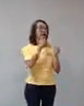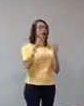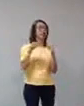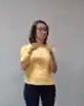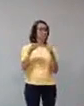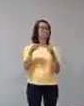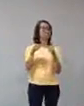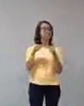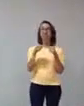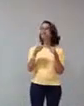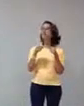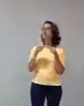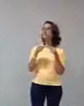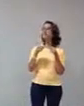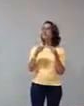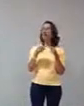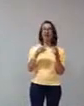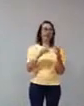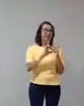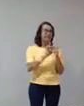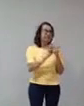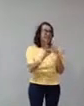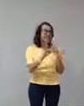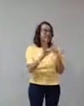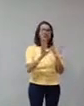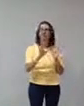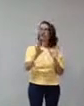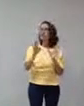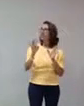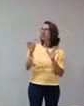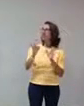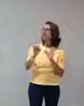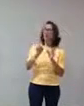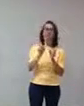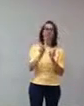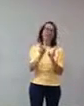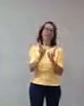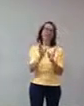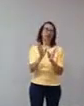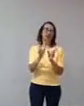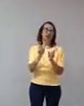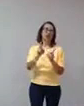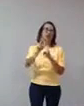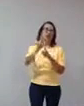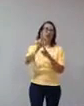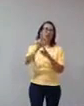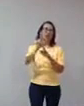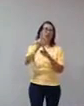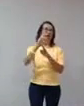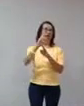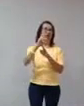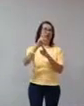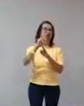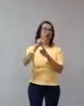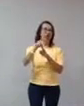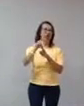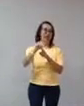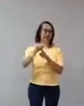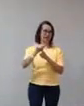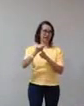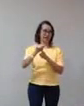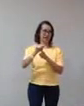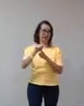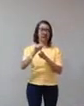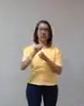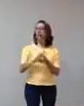E aí eu perguntei se está disponível. Ele disse não, já foi vendido. Ele é da Ucrânia, ucraniano, agora está na Alemanha.